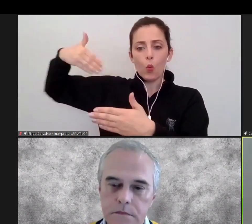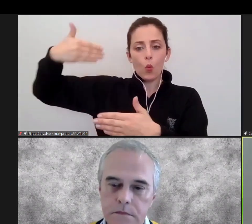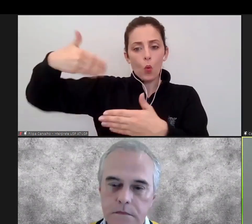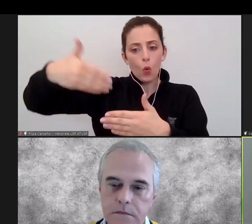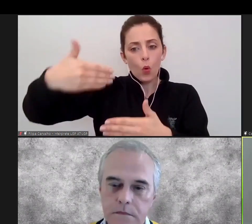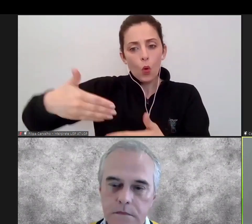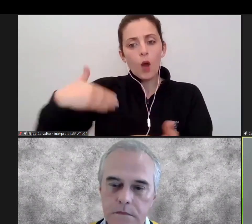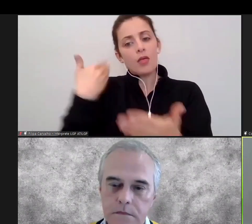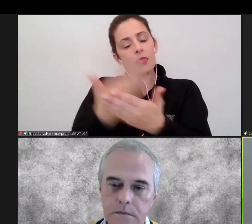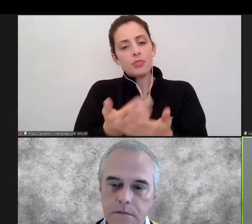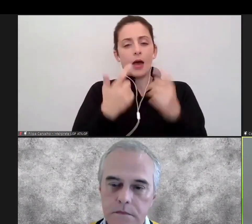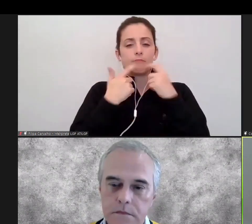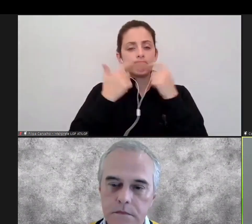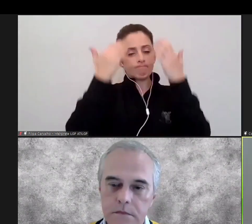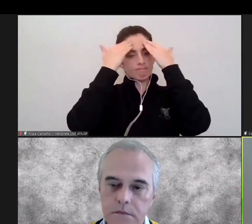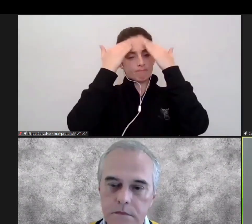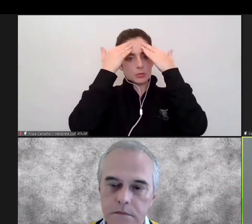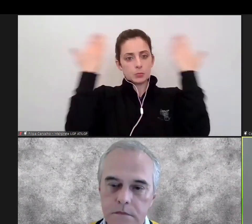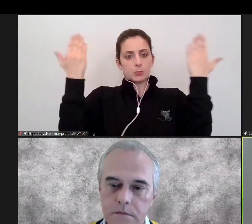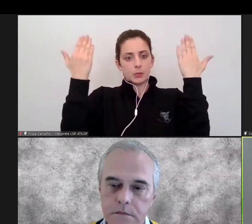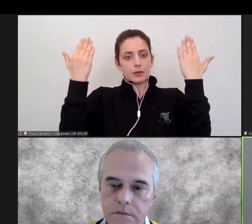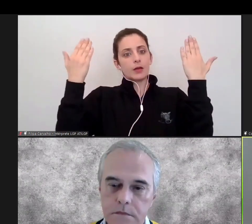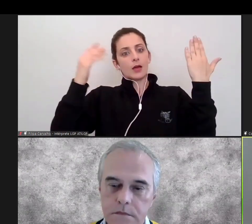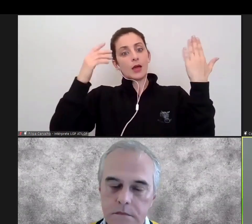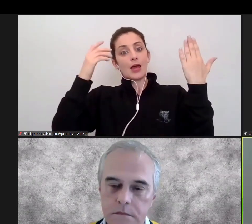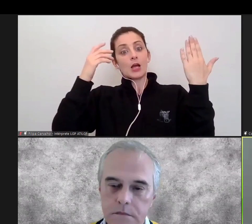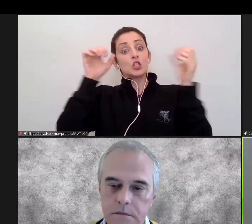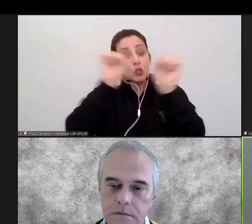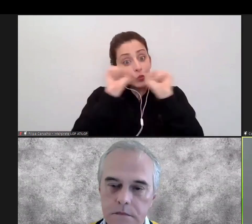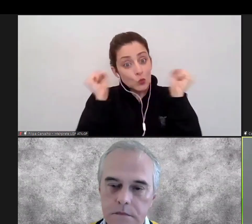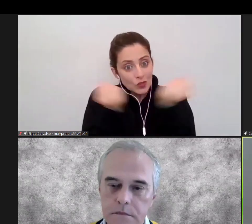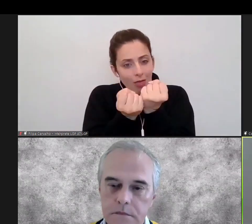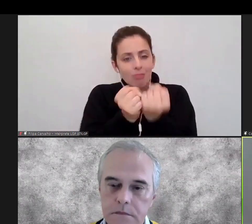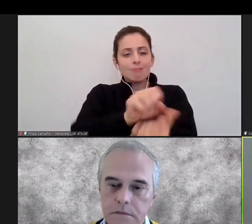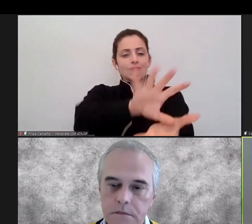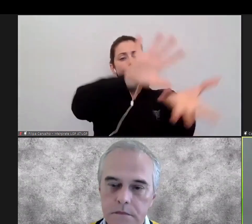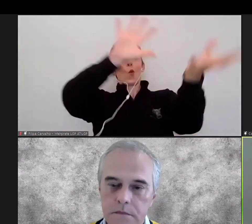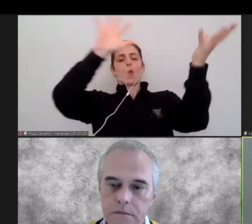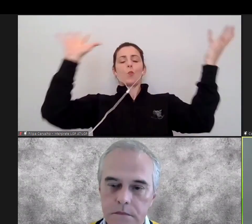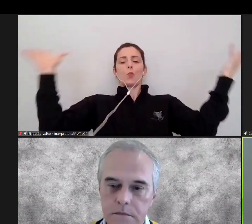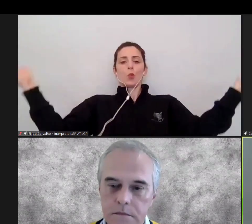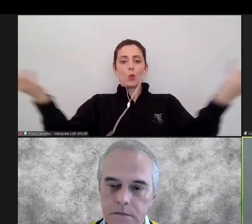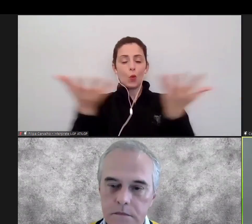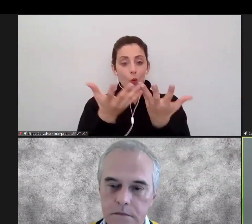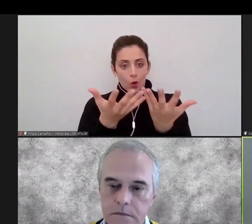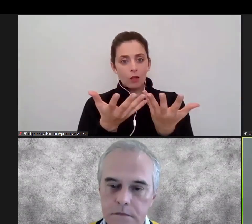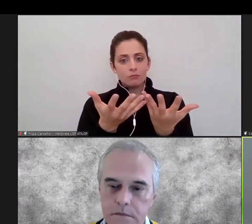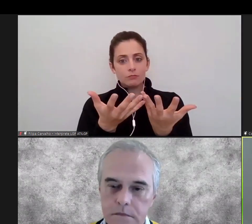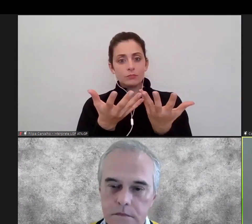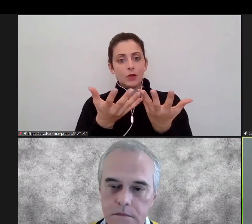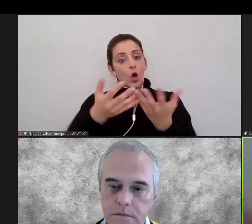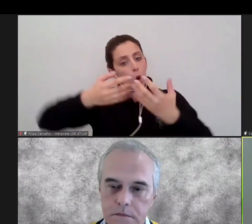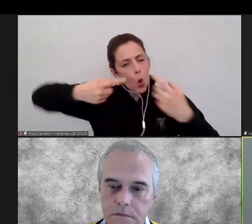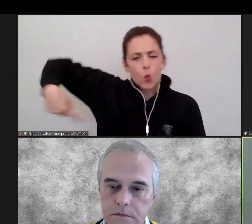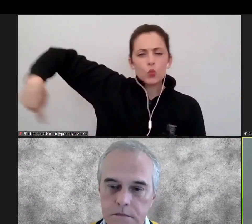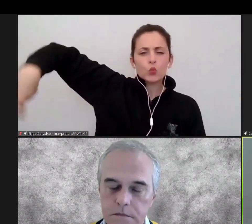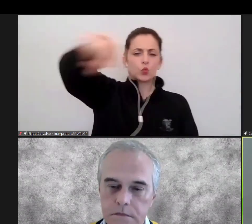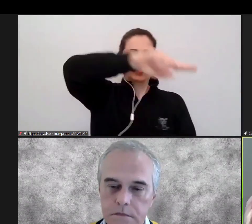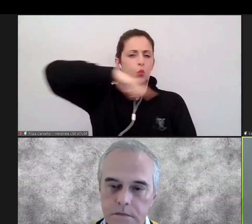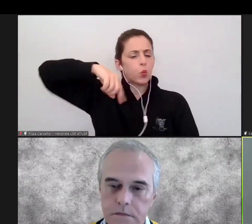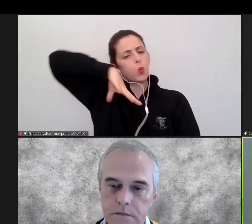importância de uma sociedade plural. A forma de lutar é percebermos que todos somos parte deste